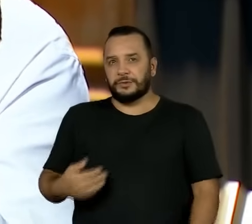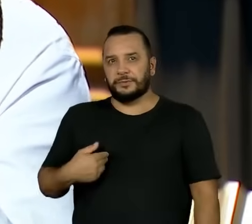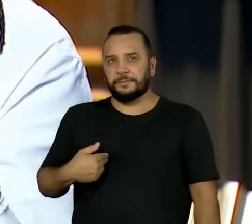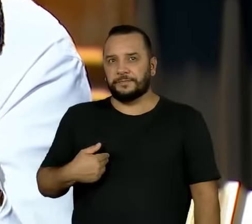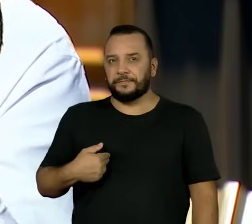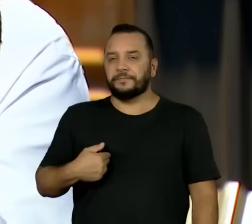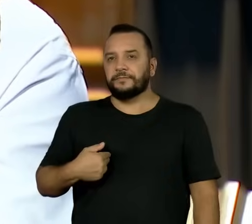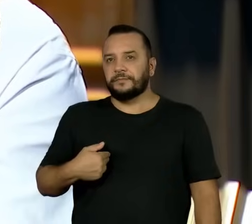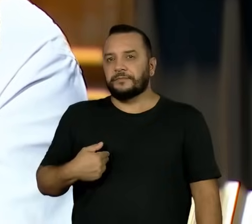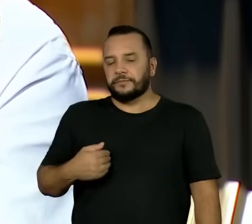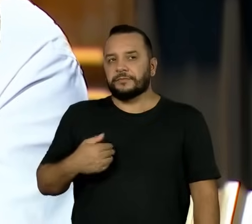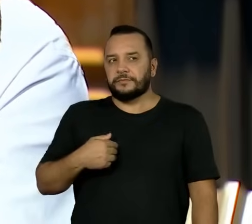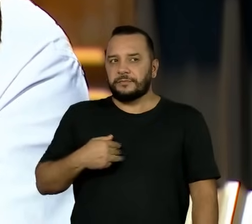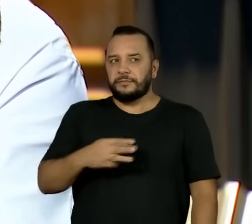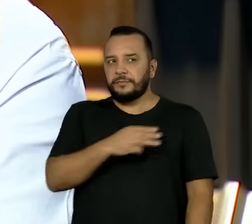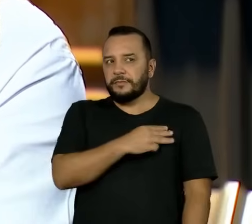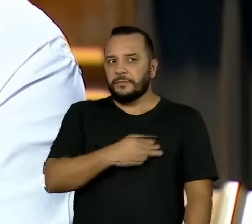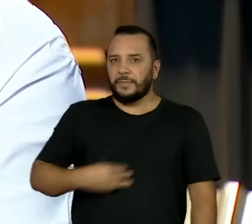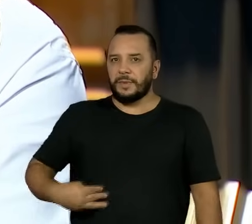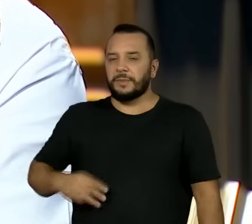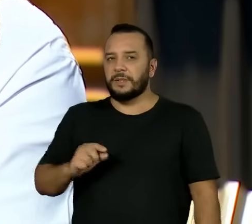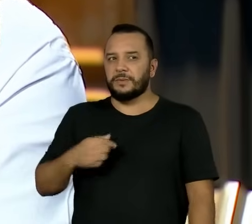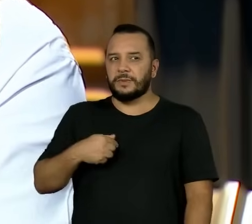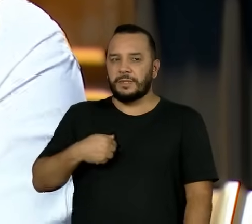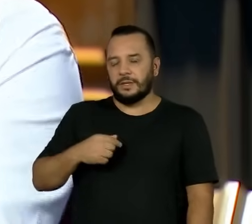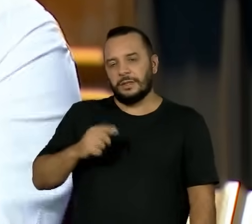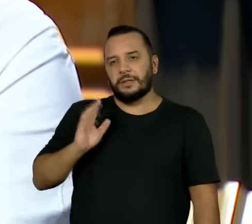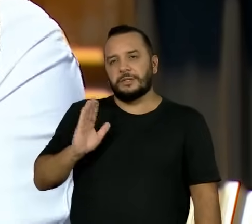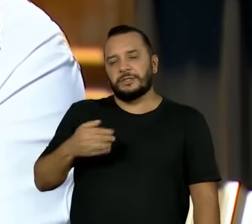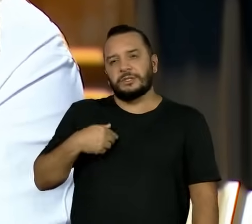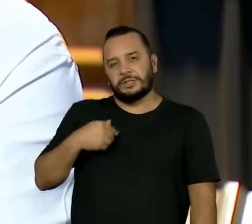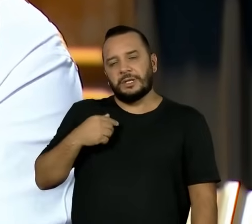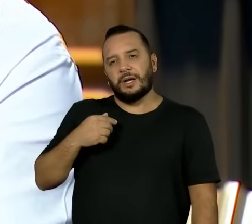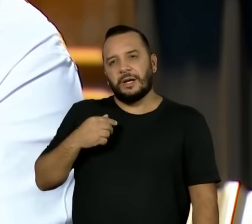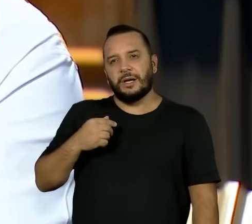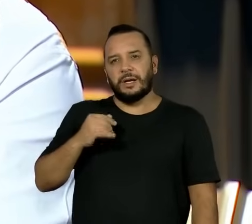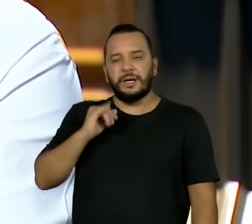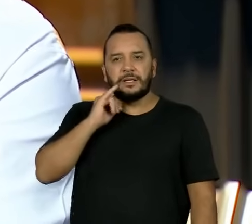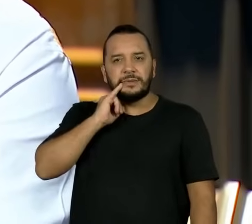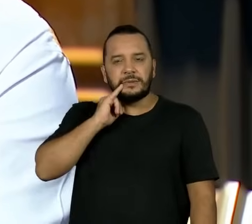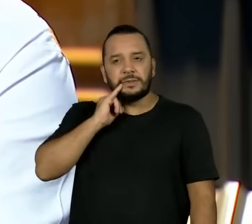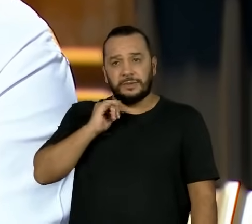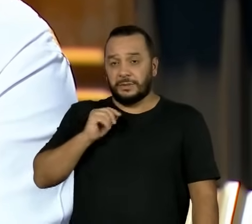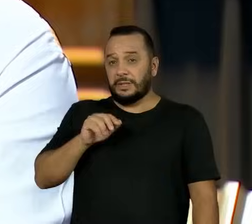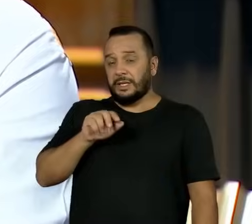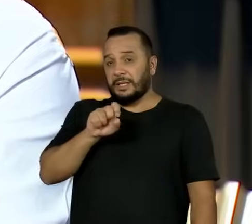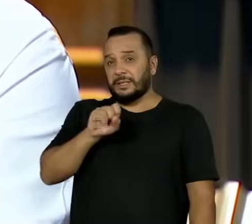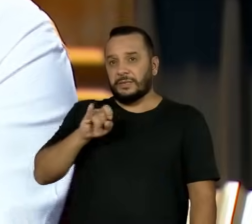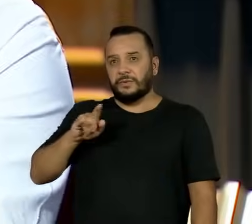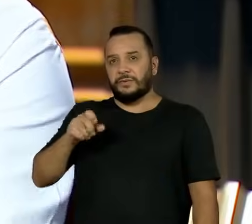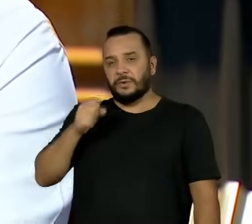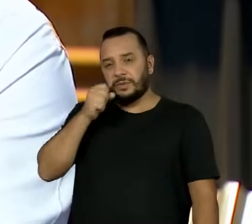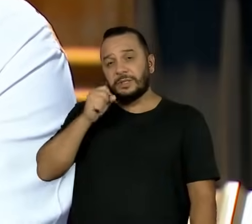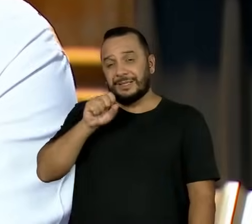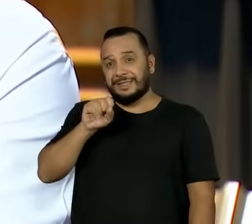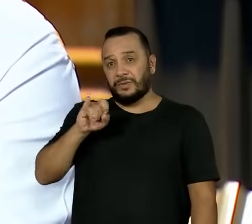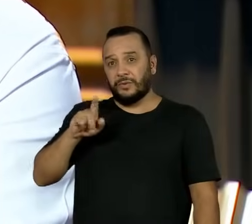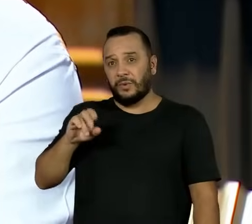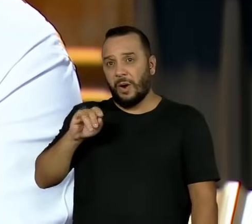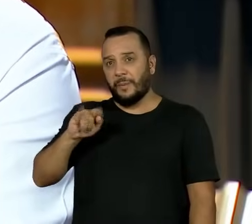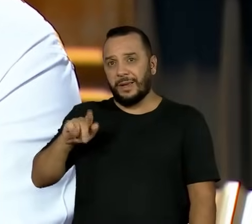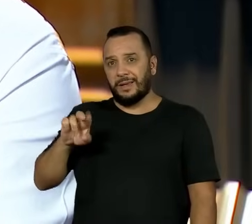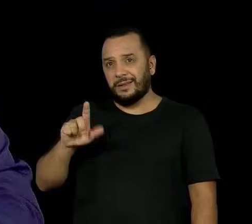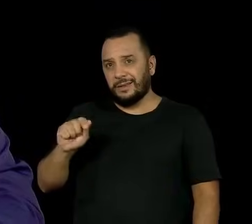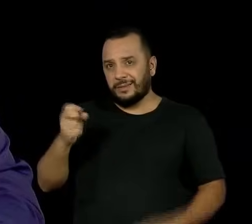Almeida, ele fala algo bem interessante, que quando a gente pensa em direitos humanos, nós também estamos pensando no enfrentamento ao